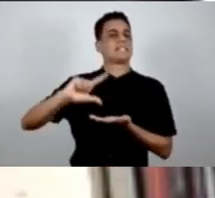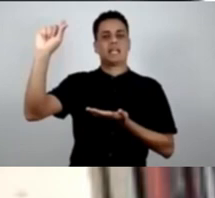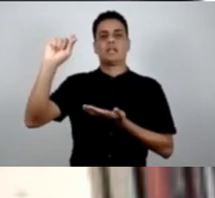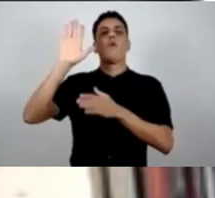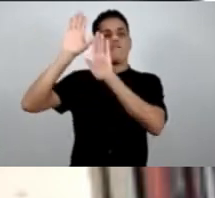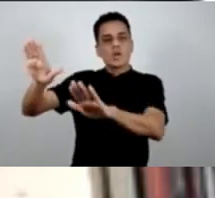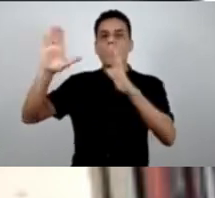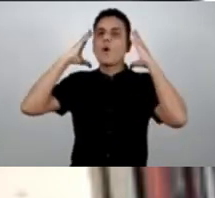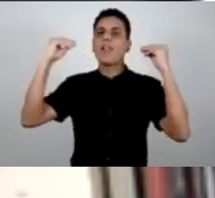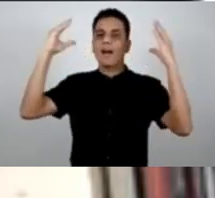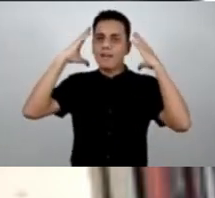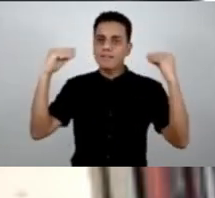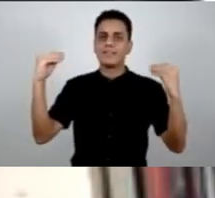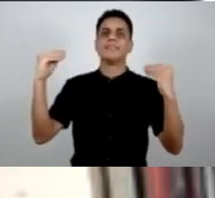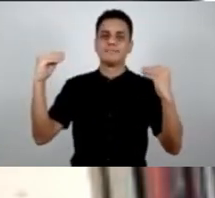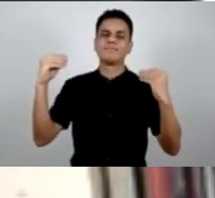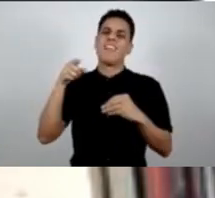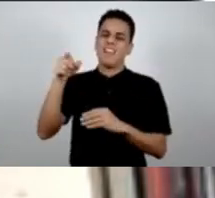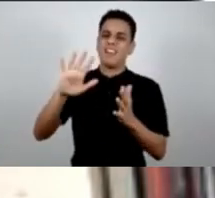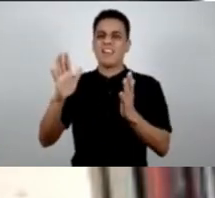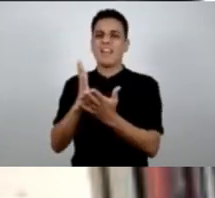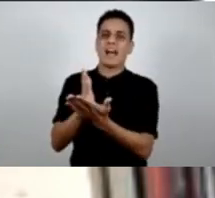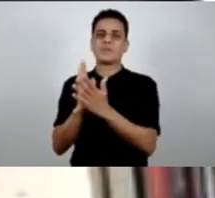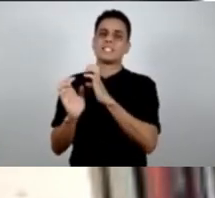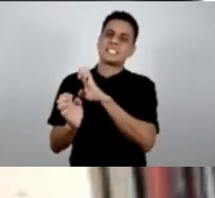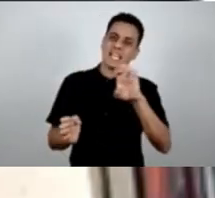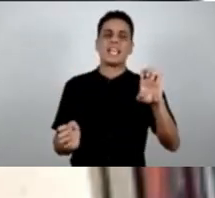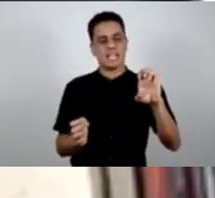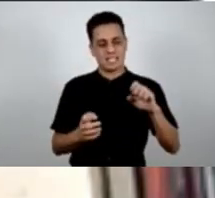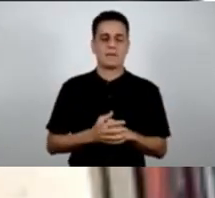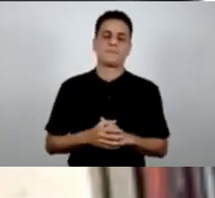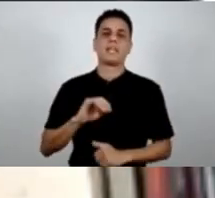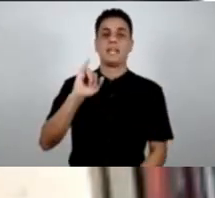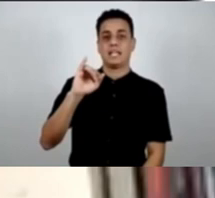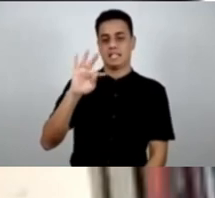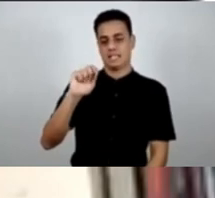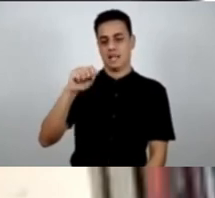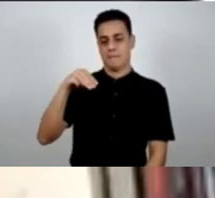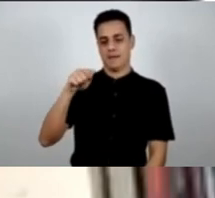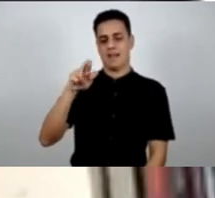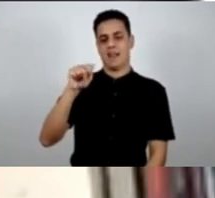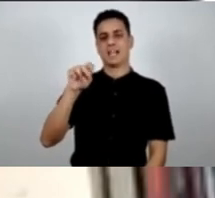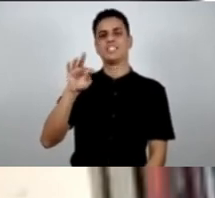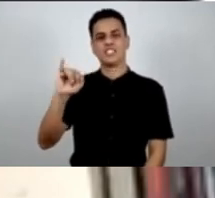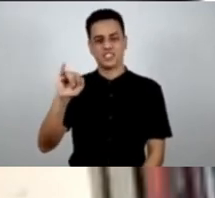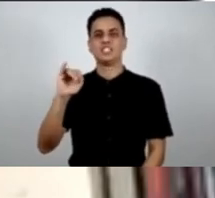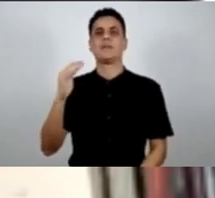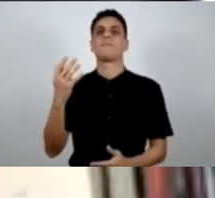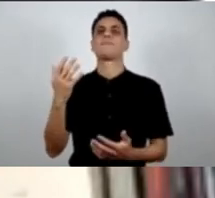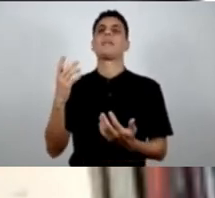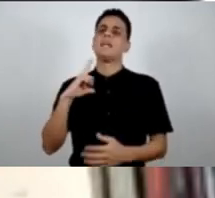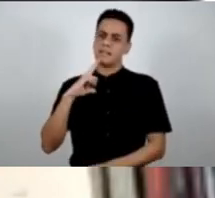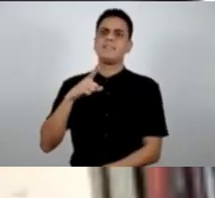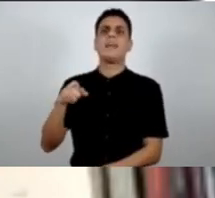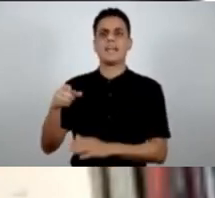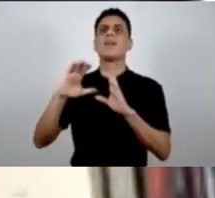pouco, né? Ele era dessa turminha de esquerda. Itamaraty, apesar da sua imagem punhos de renda, tem uma